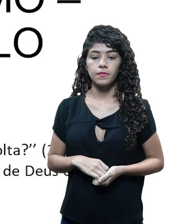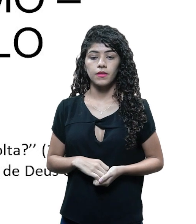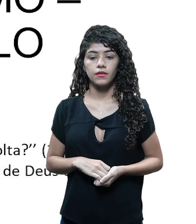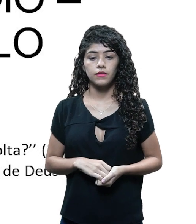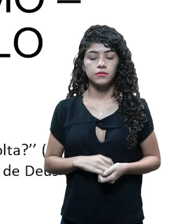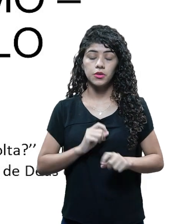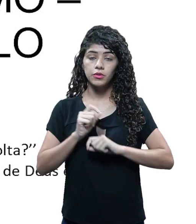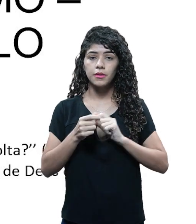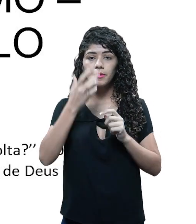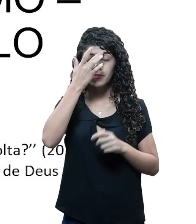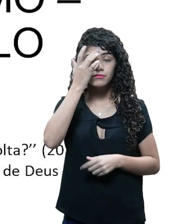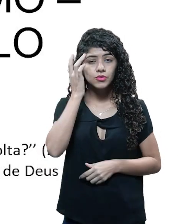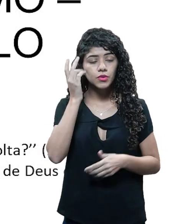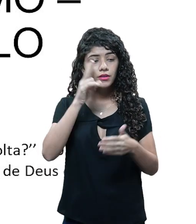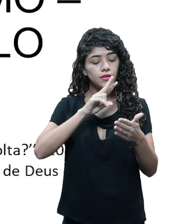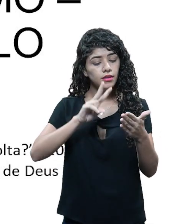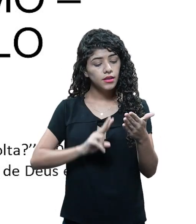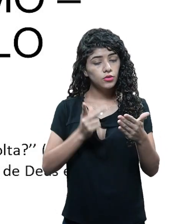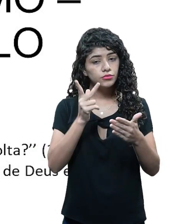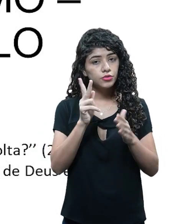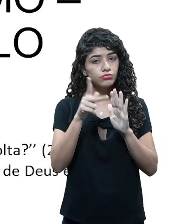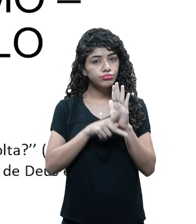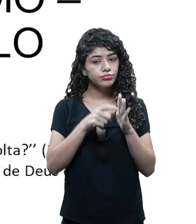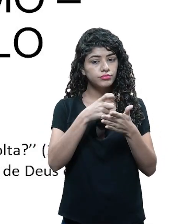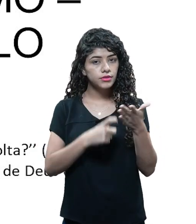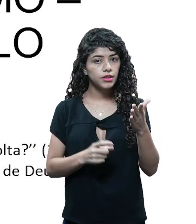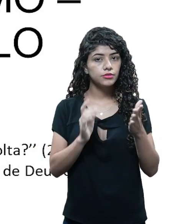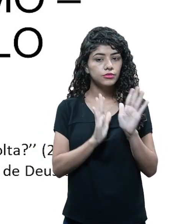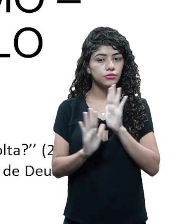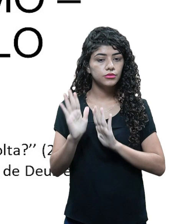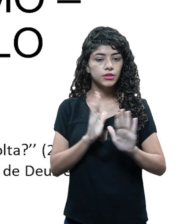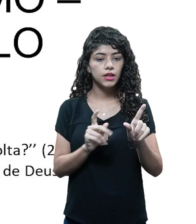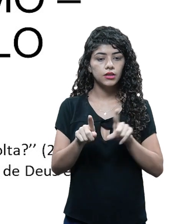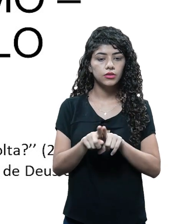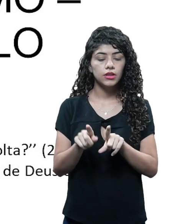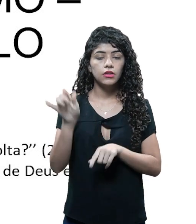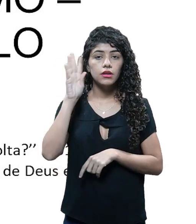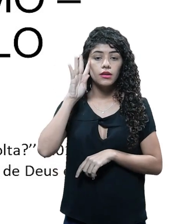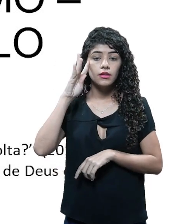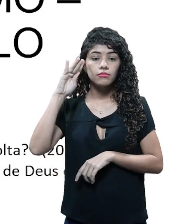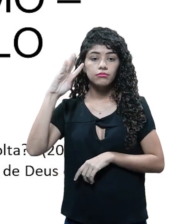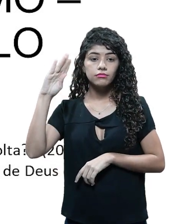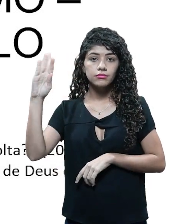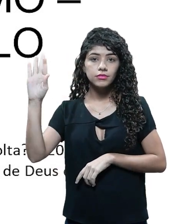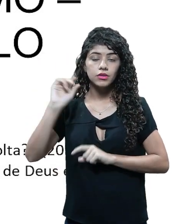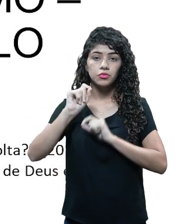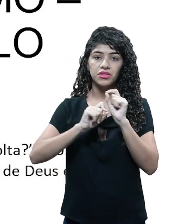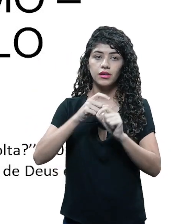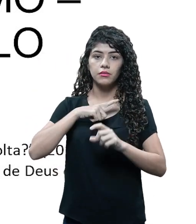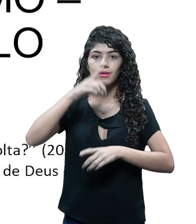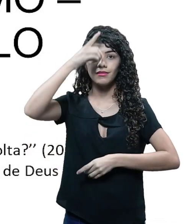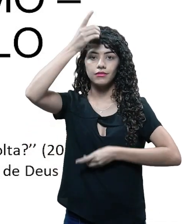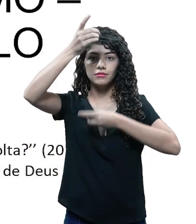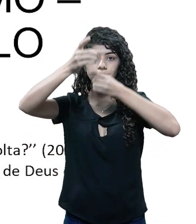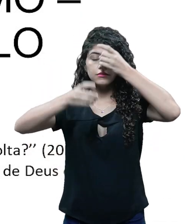ler seu texto com mais cuidado, com mais engajamento. Eu coloquei aqui imaginação. Imaginação, gente, vem muito de fontes